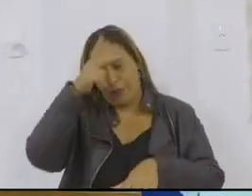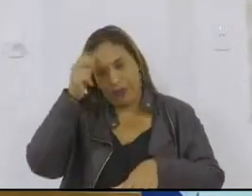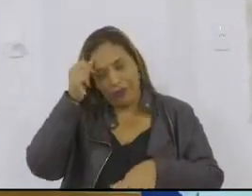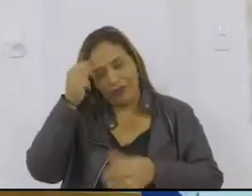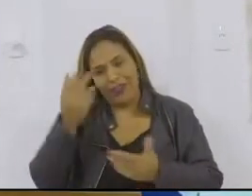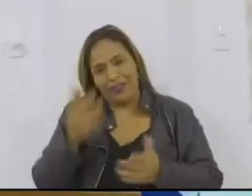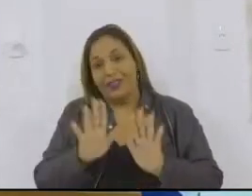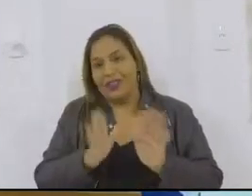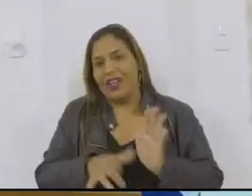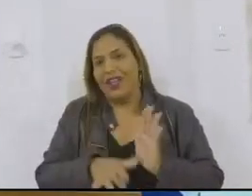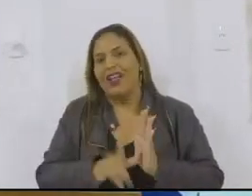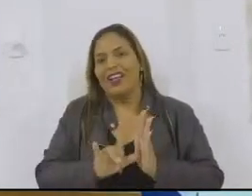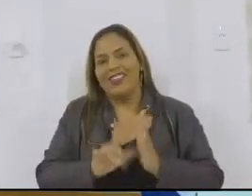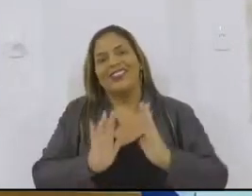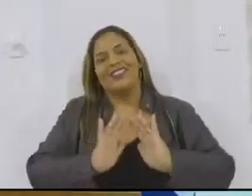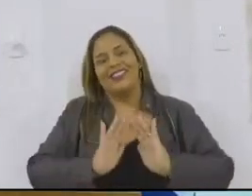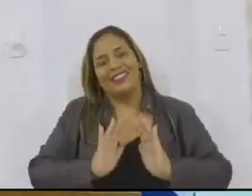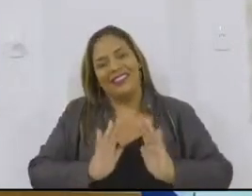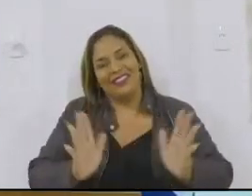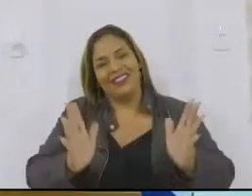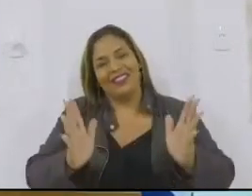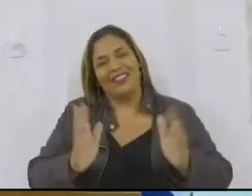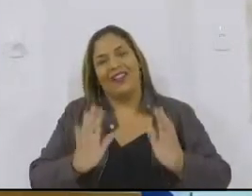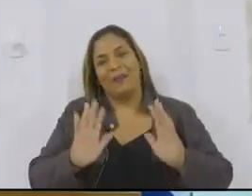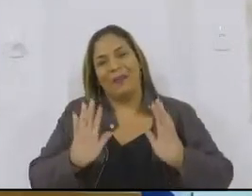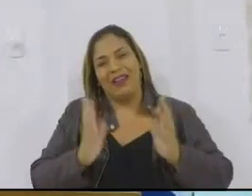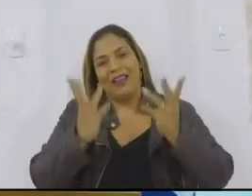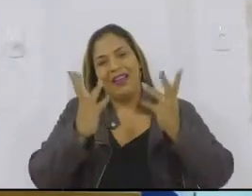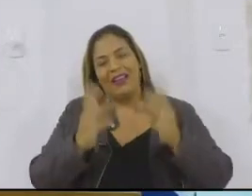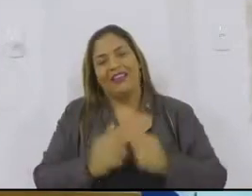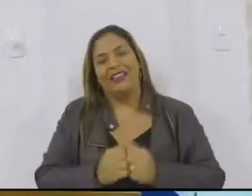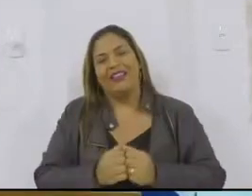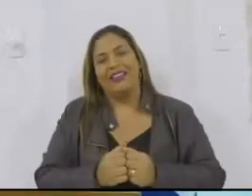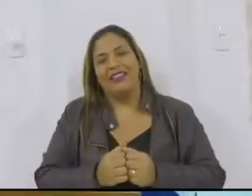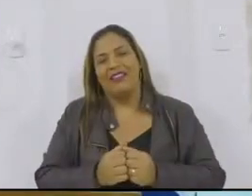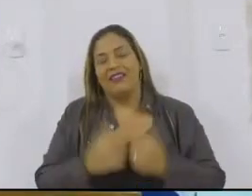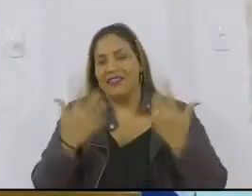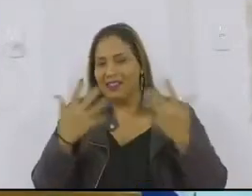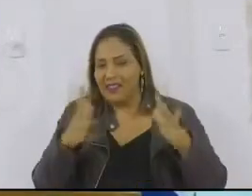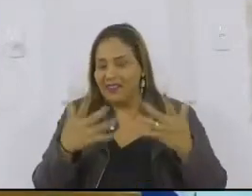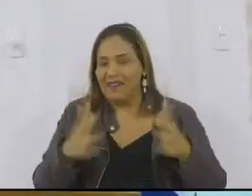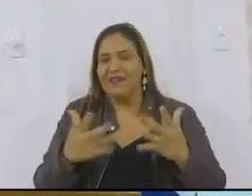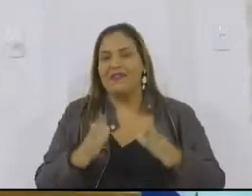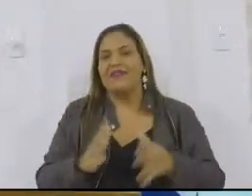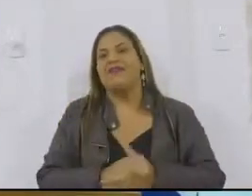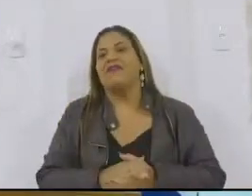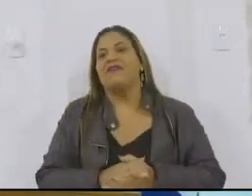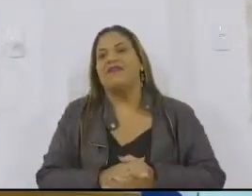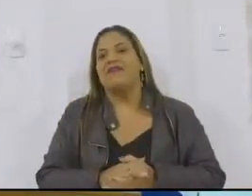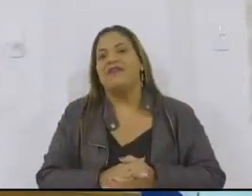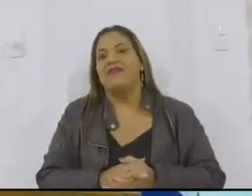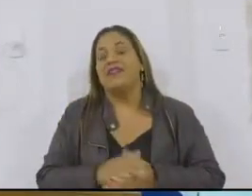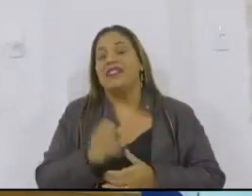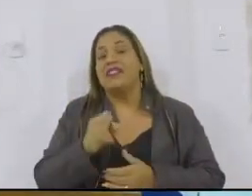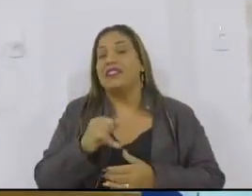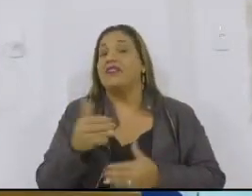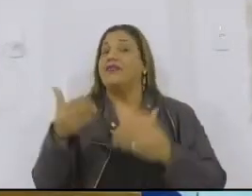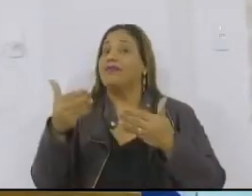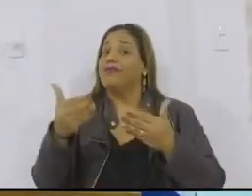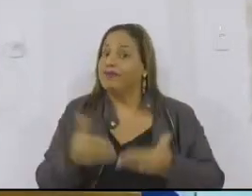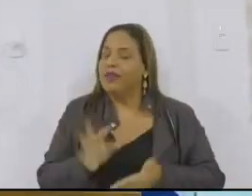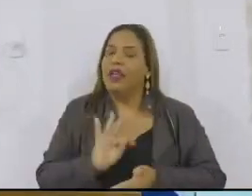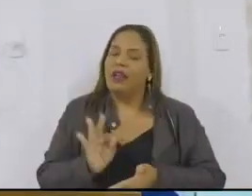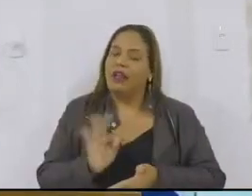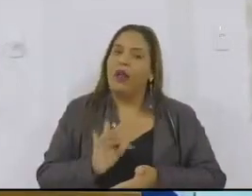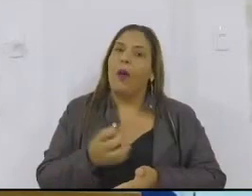antemão, parabenizá-los pela luta para o município de Tanguá, e, com certeza, essa Casa e Vídeo vindo para Tanguá, muitos empregos, né,